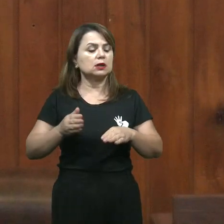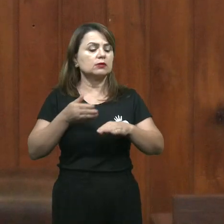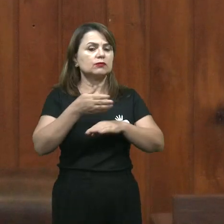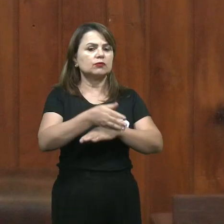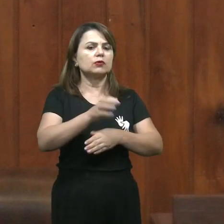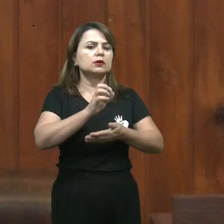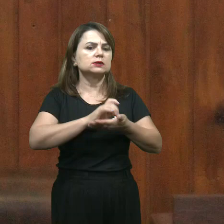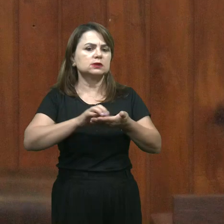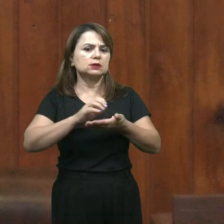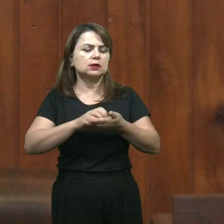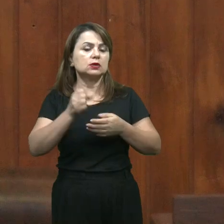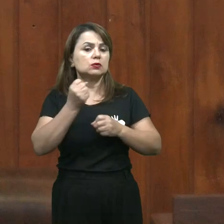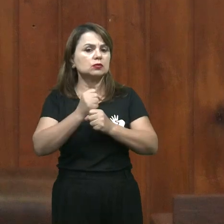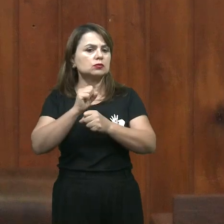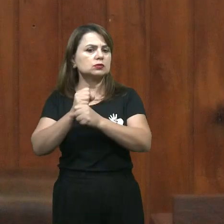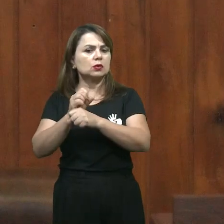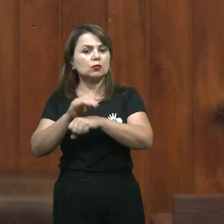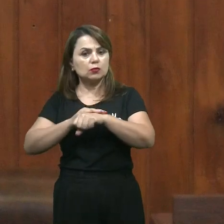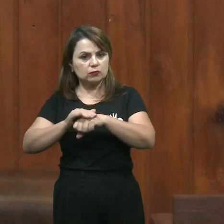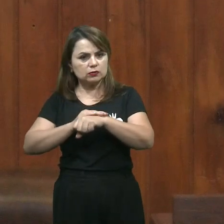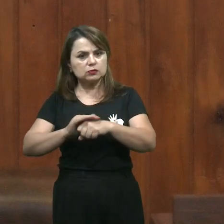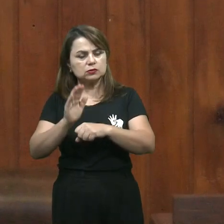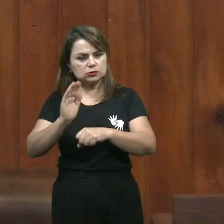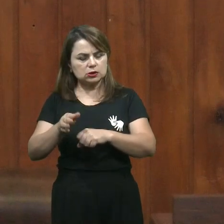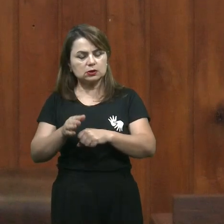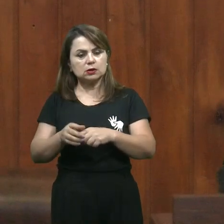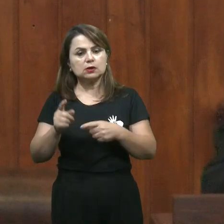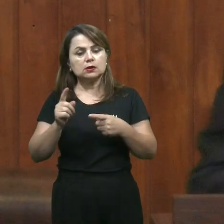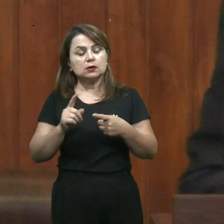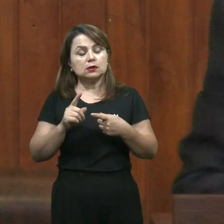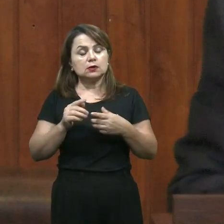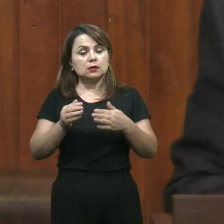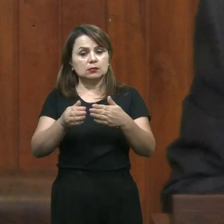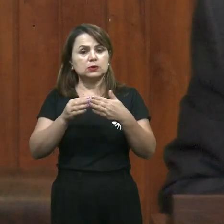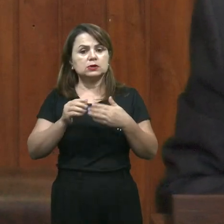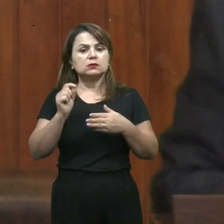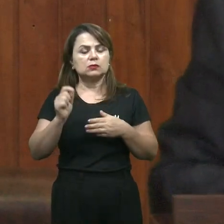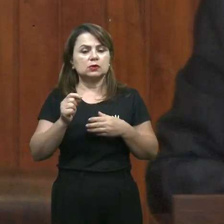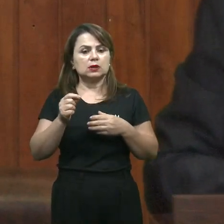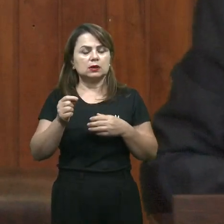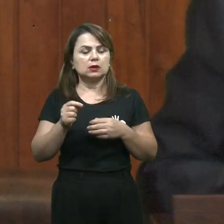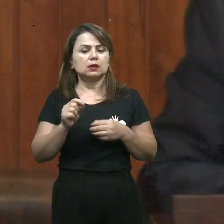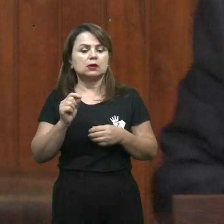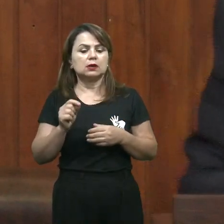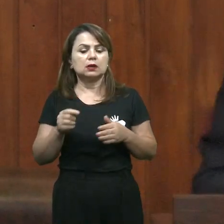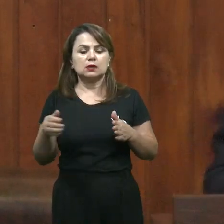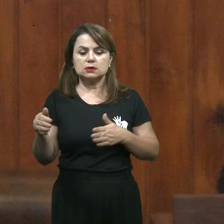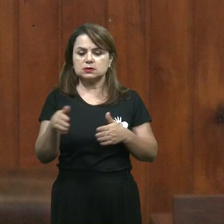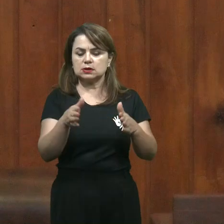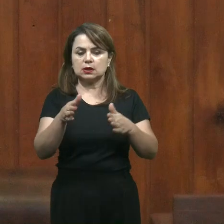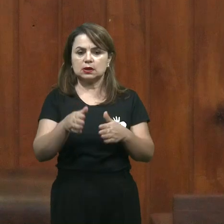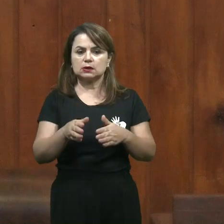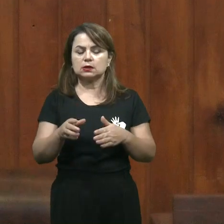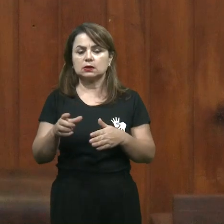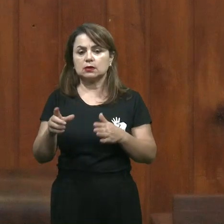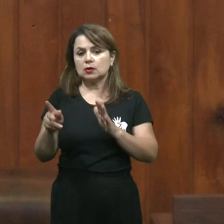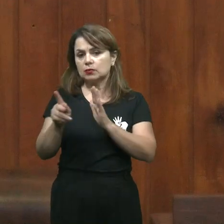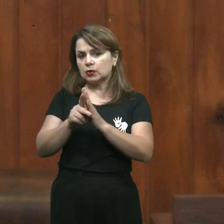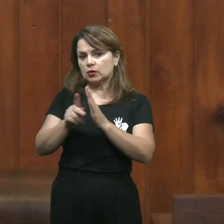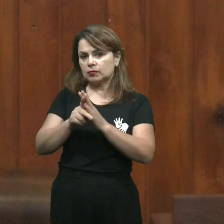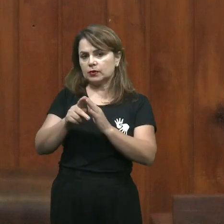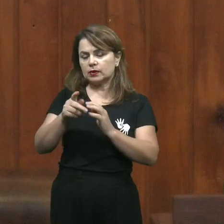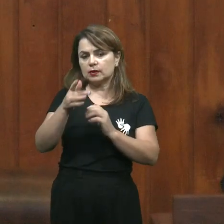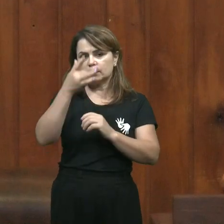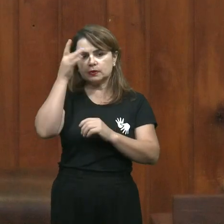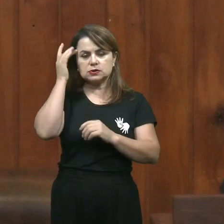ali uma atenção. A estrada ali é feita manutenção por proprietários rurais, mas não é toda